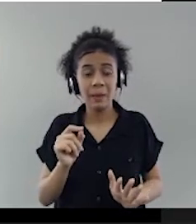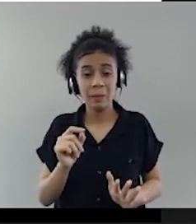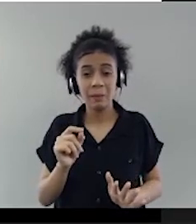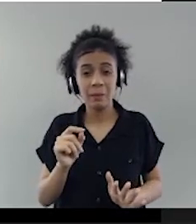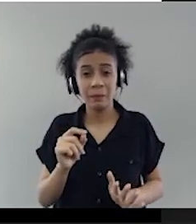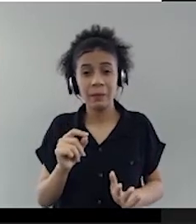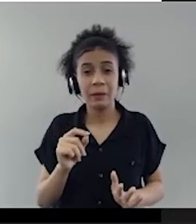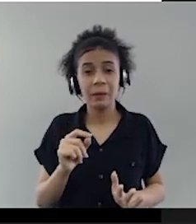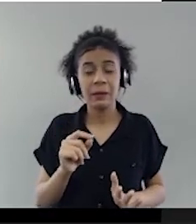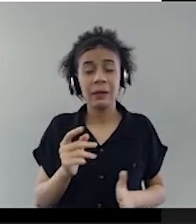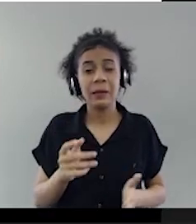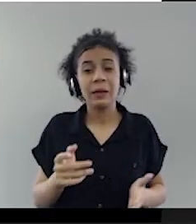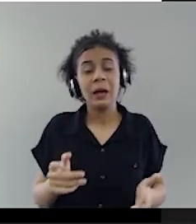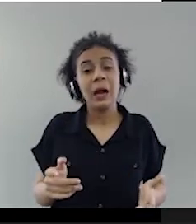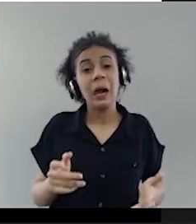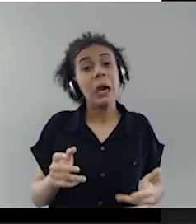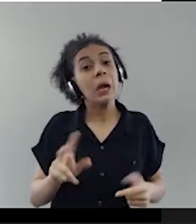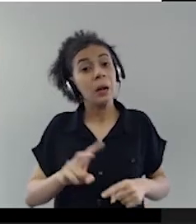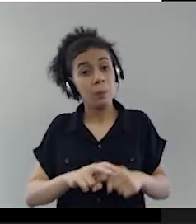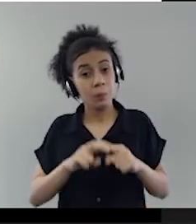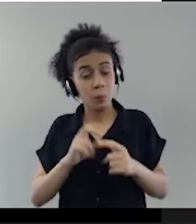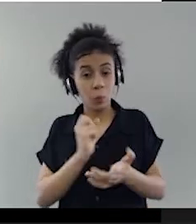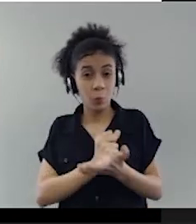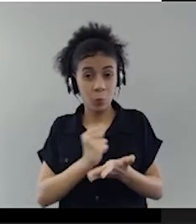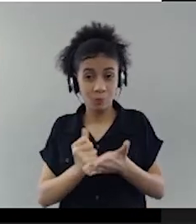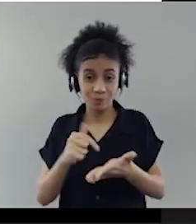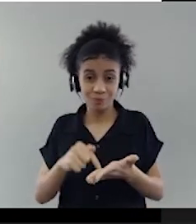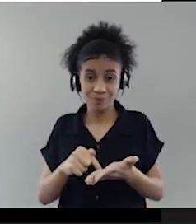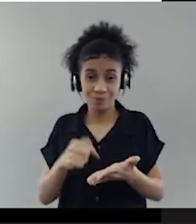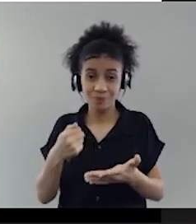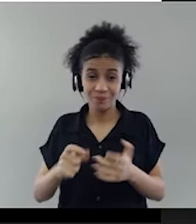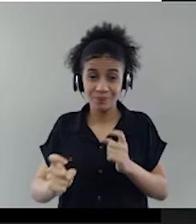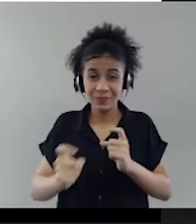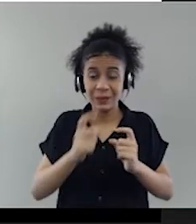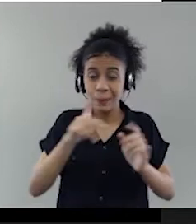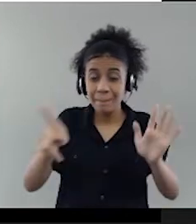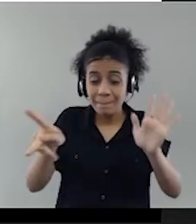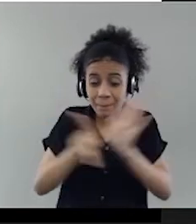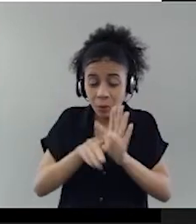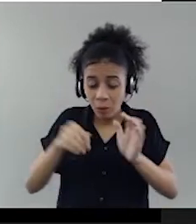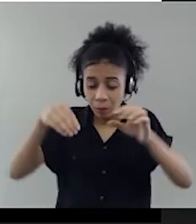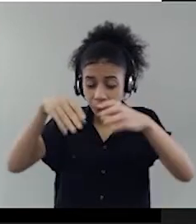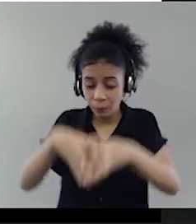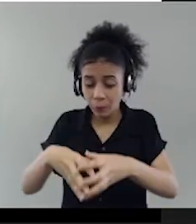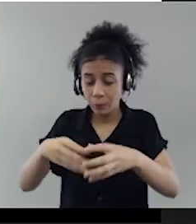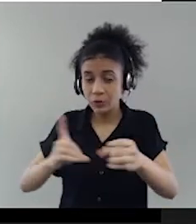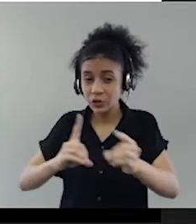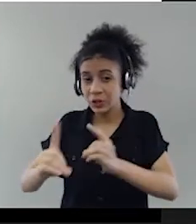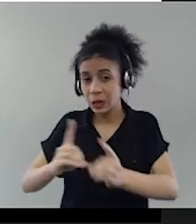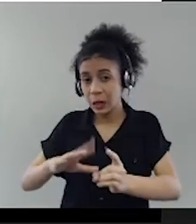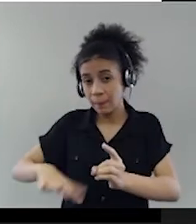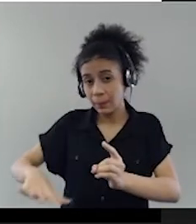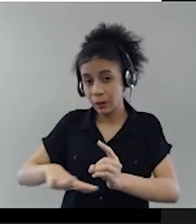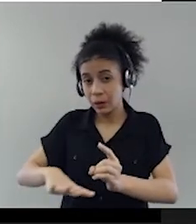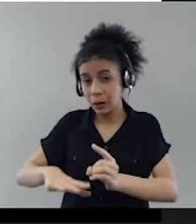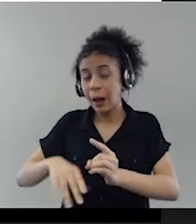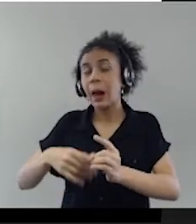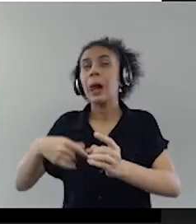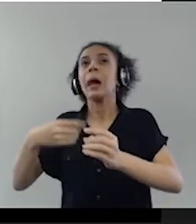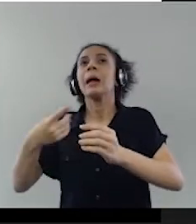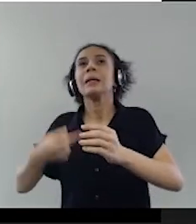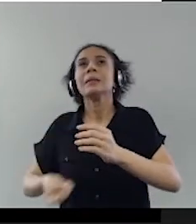se perde no momento T0. A partir daí, o contrato ele tem uma dinâmica própria E a volta ao